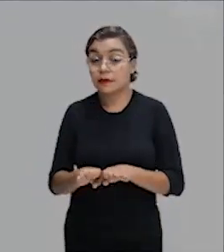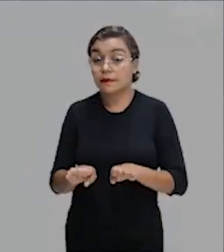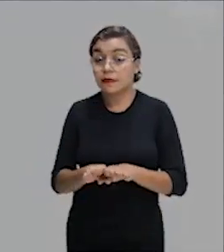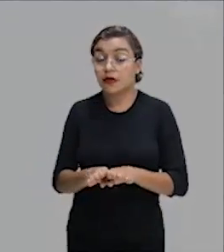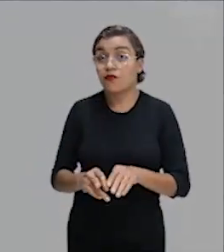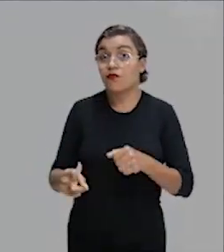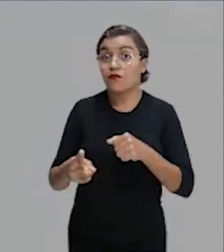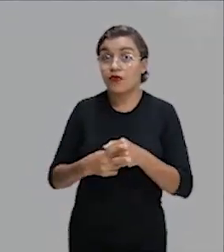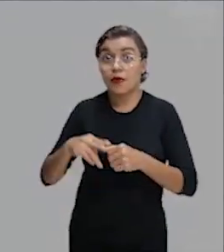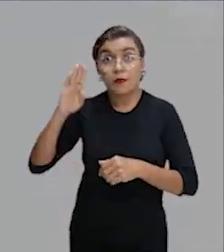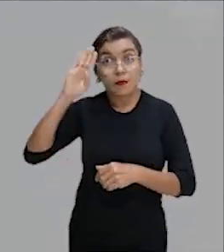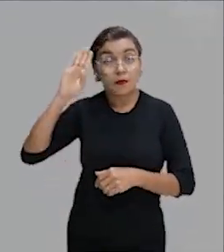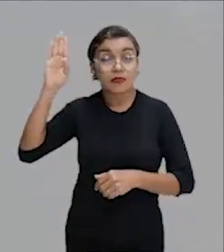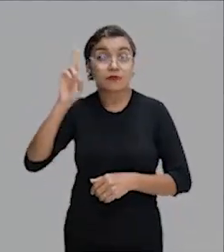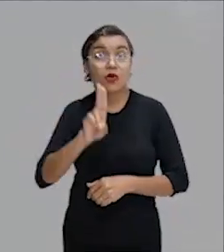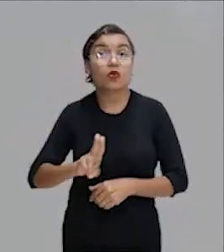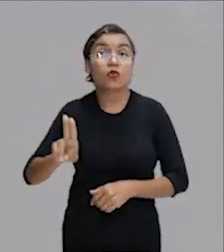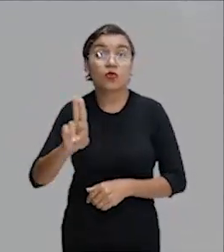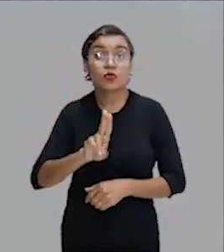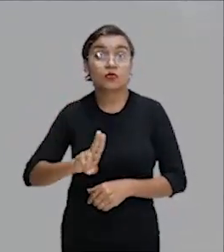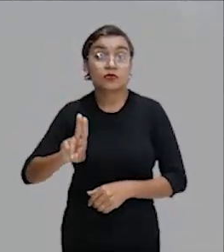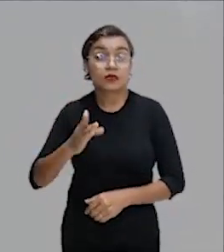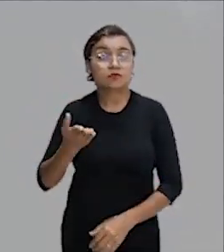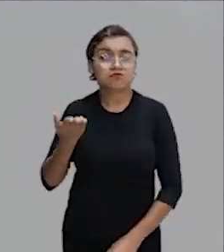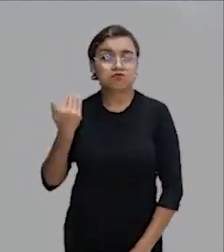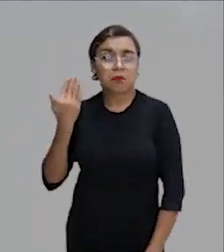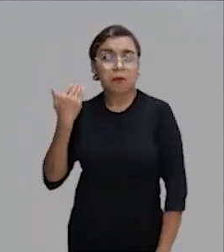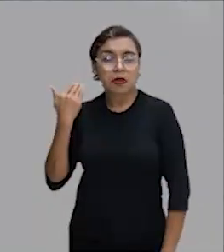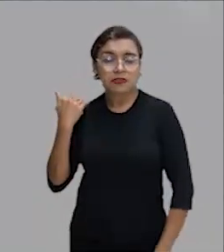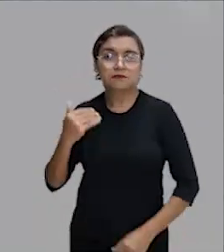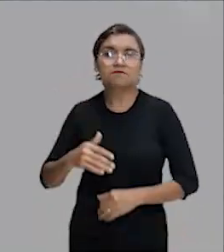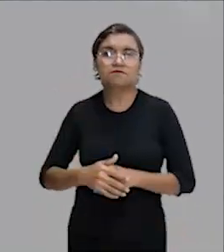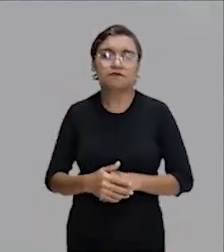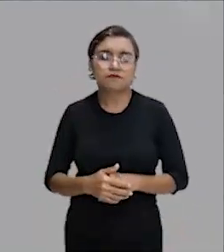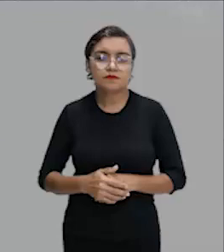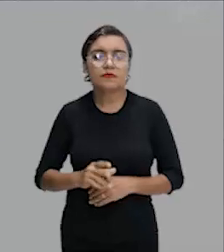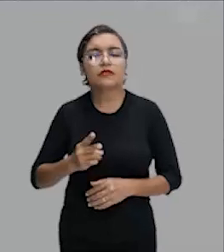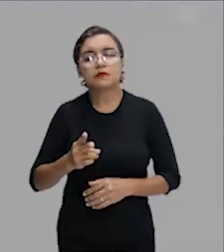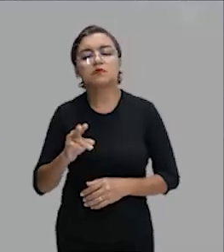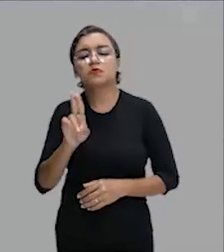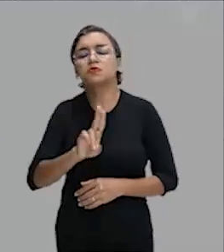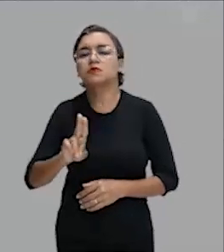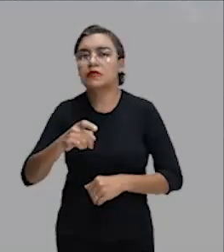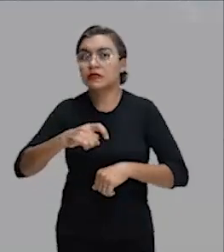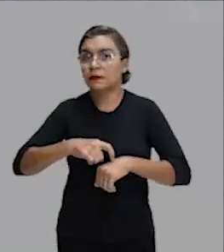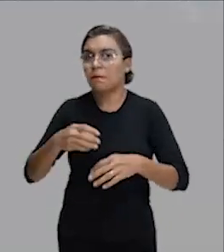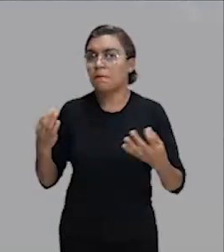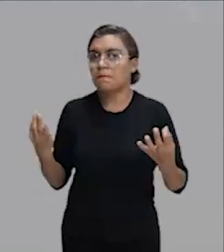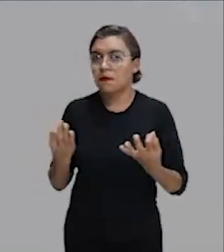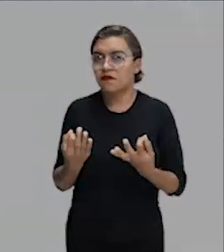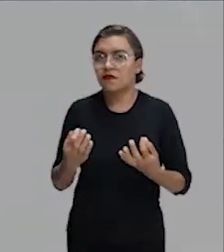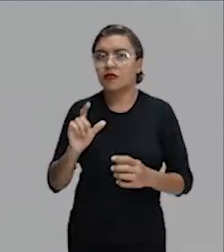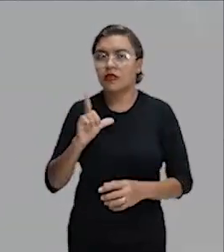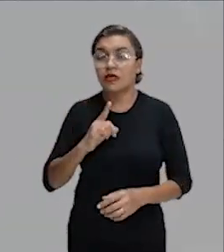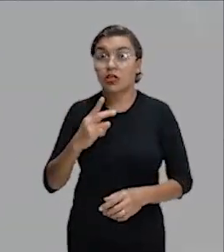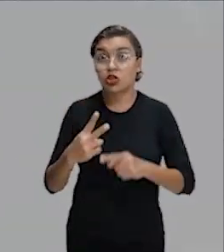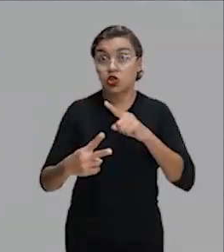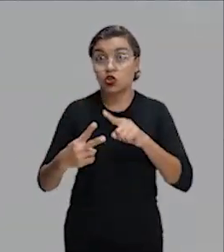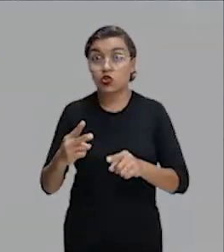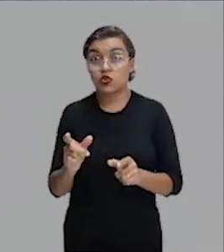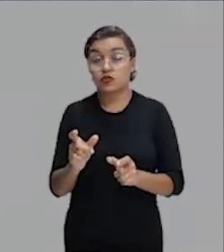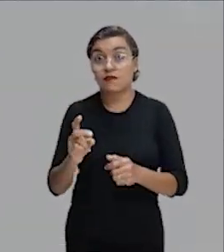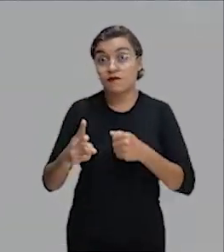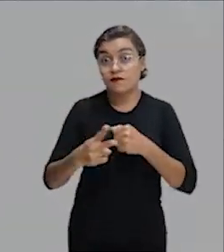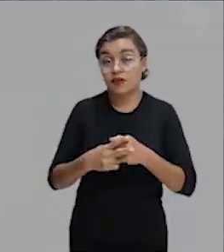principal conjugado no particípio passado. Então, toda vez que falar de tempos perfeitos, nós vamos ter esses dois verbos. O